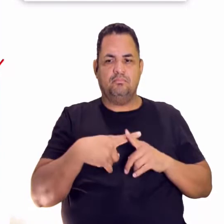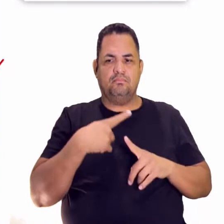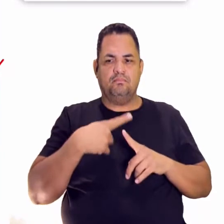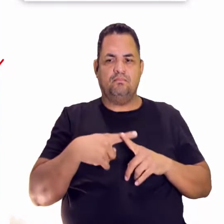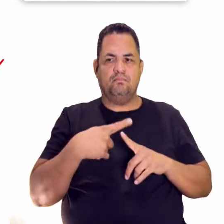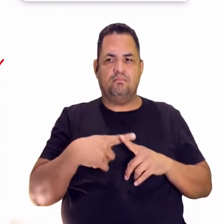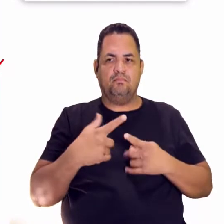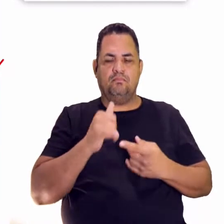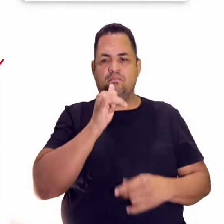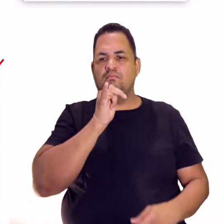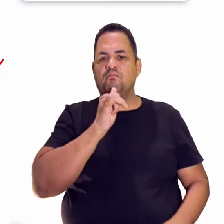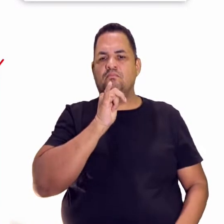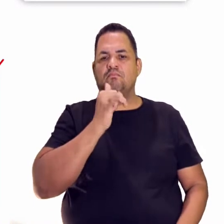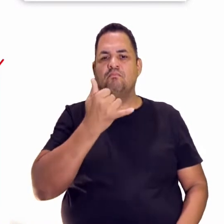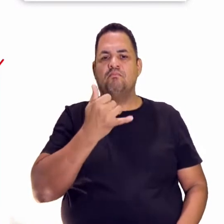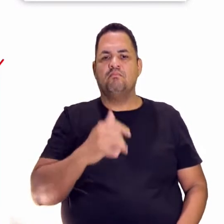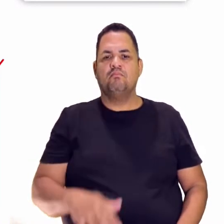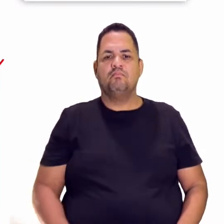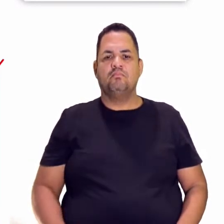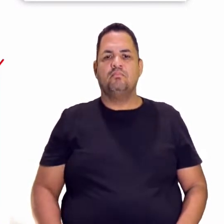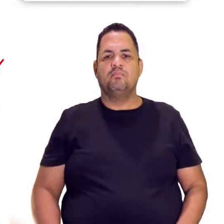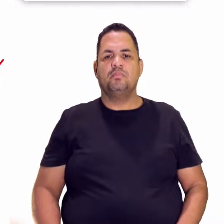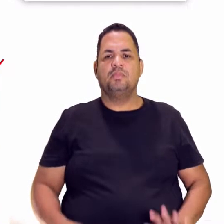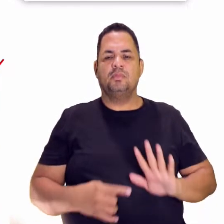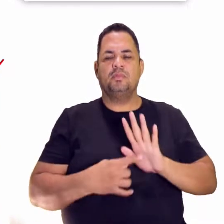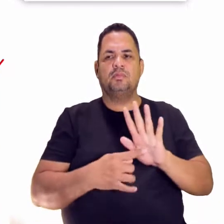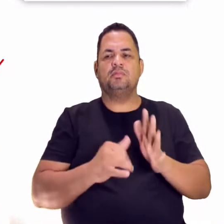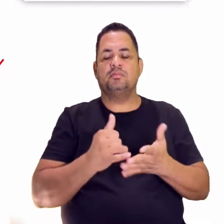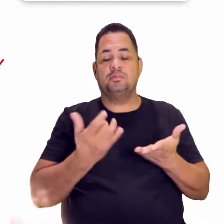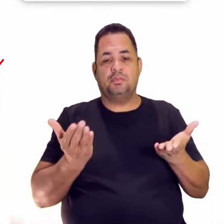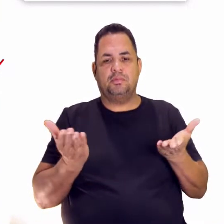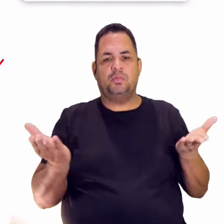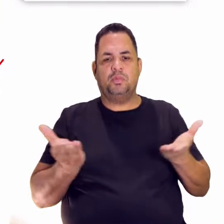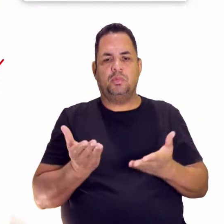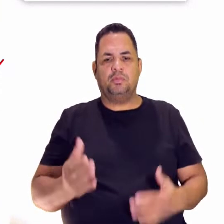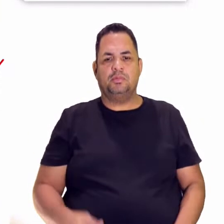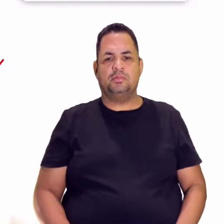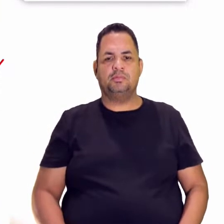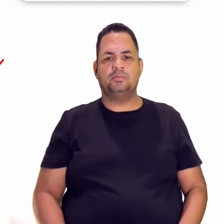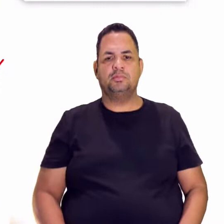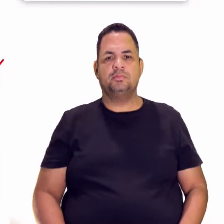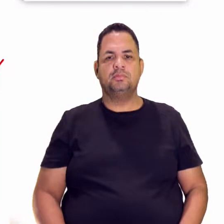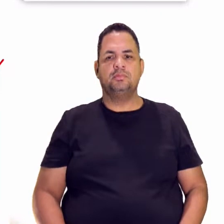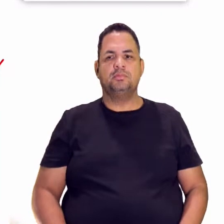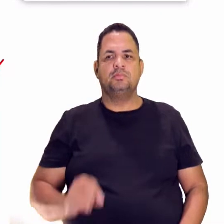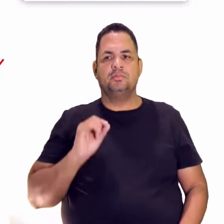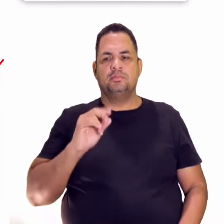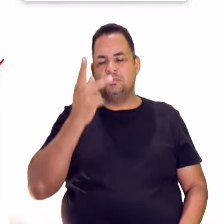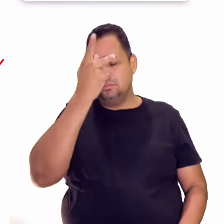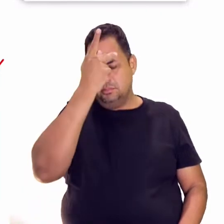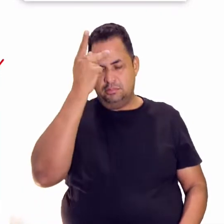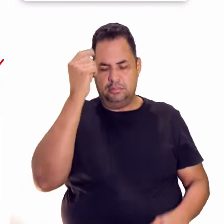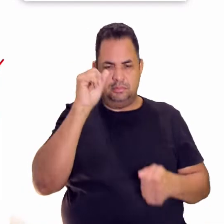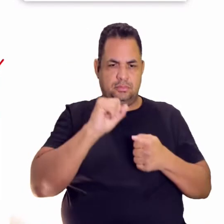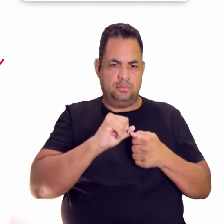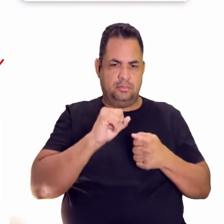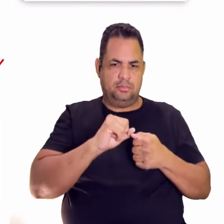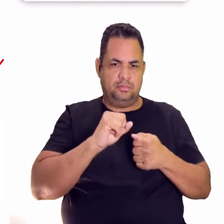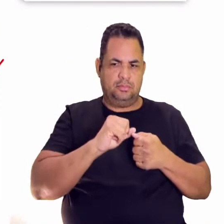porque, por exemplo, só para dar um exemplo mais assim atual, né? O que as pessoas fazem com